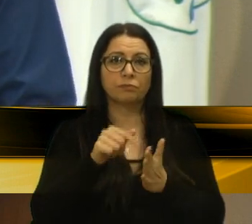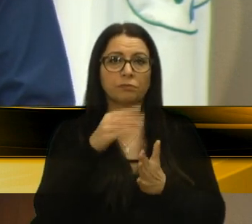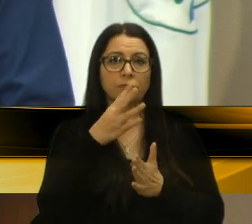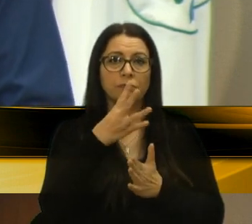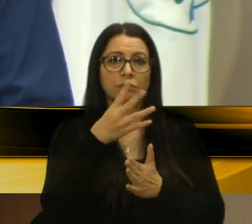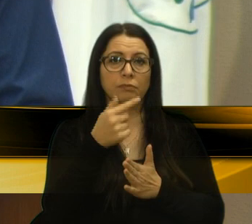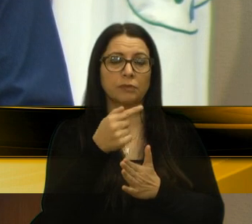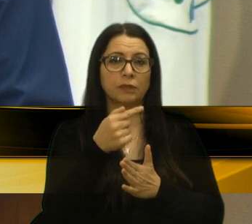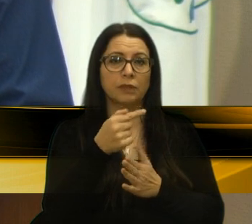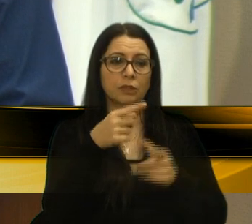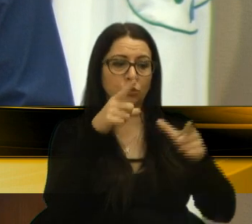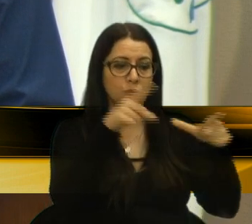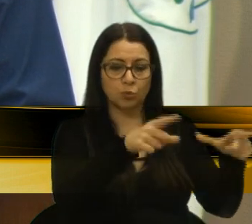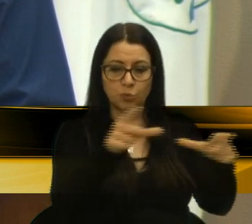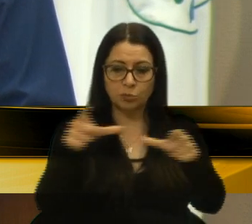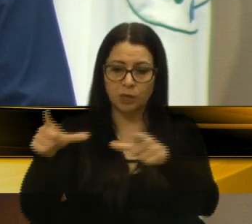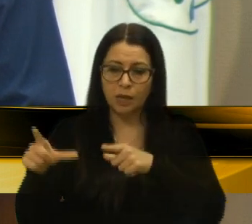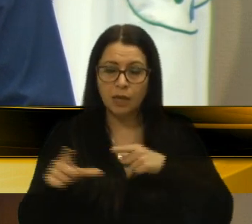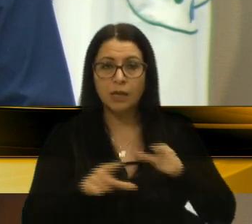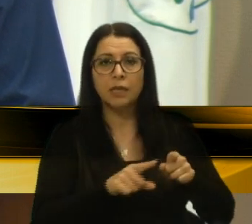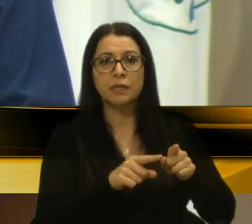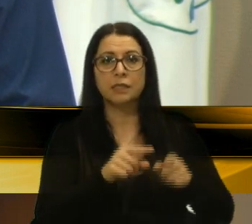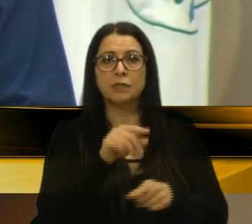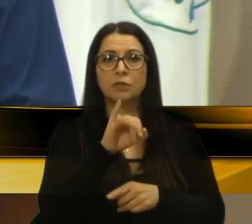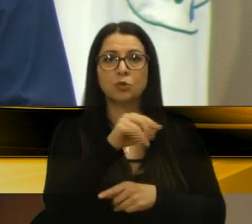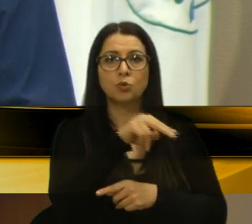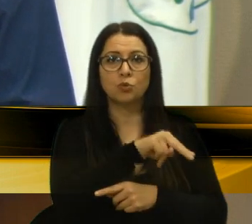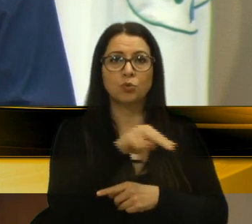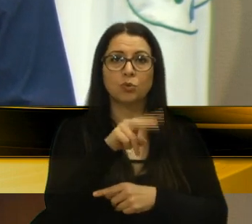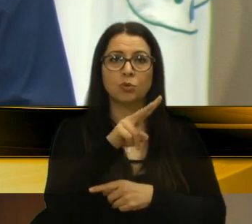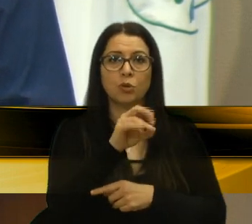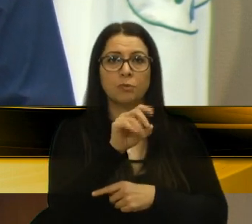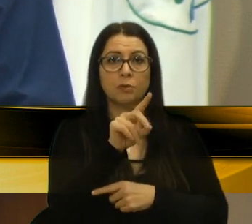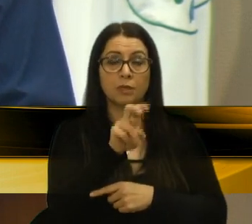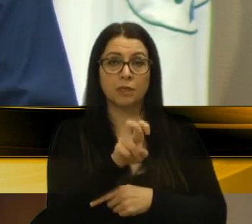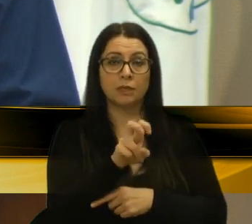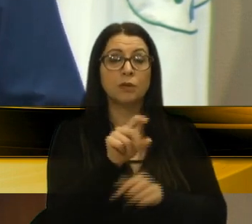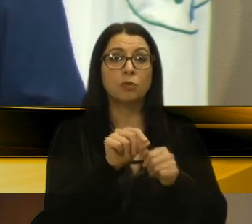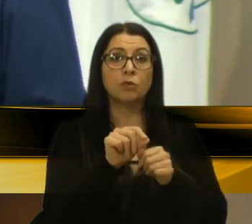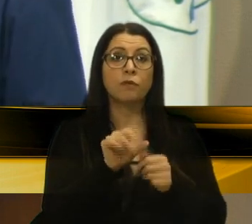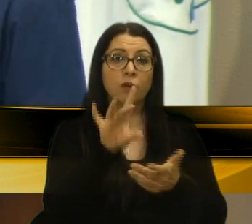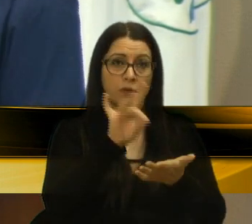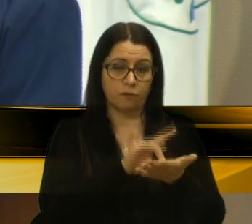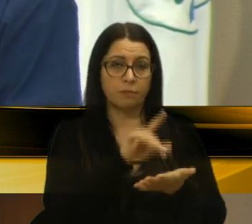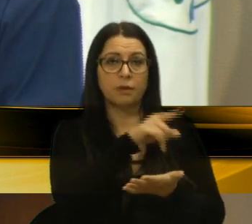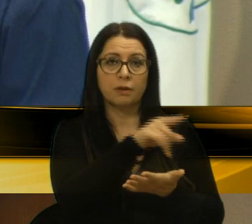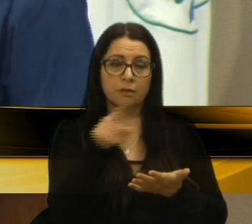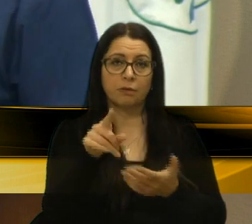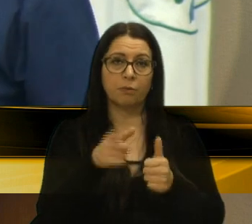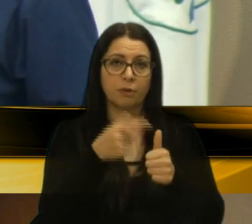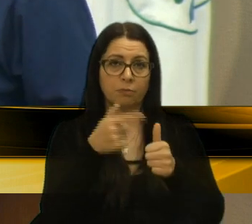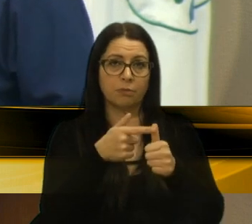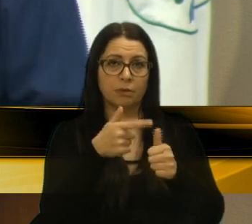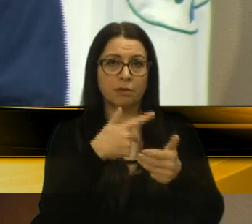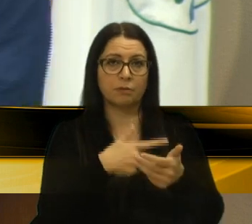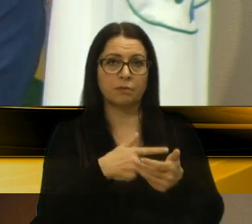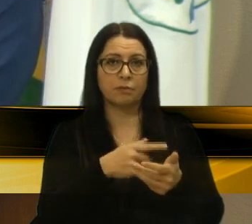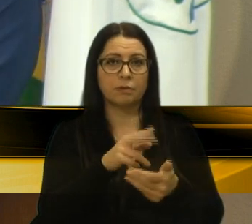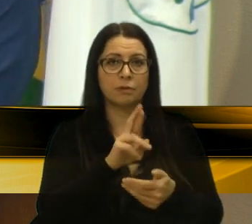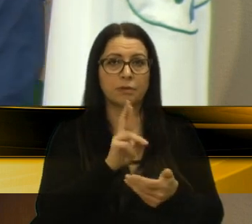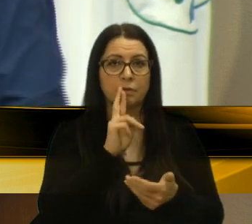47 focos registrados desde junho de 2015, quando foi confirmado o primeiro diagnóstico.